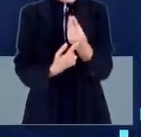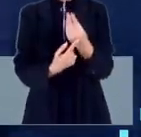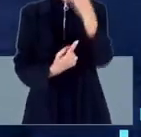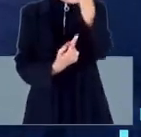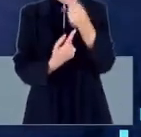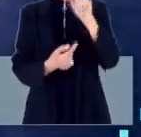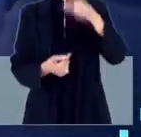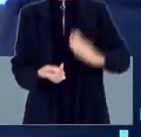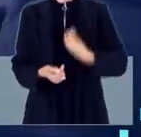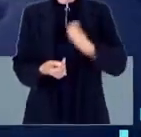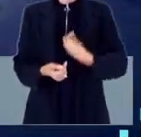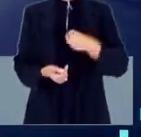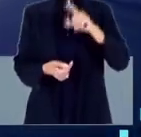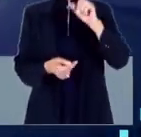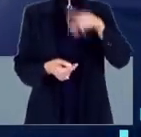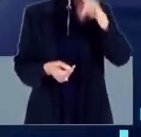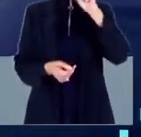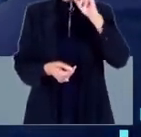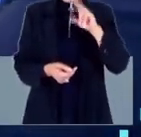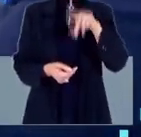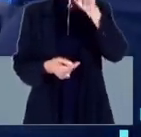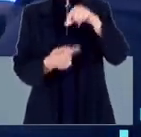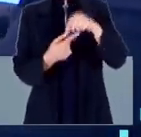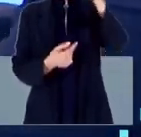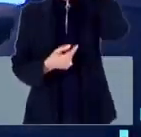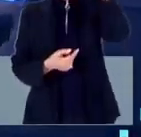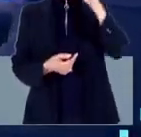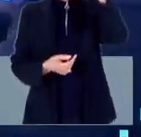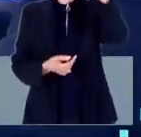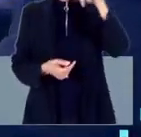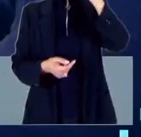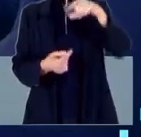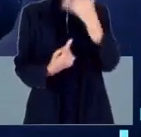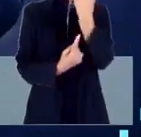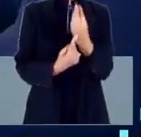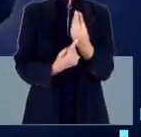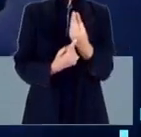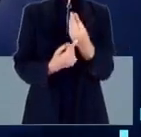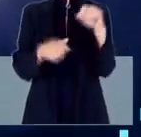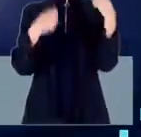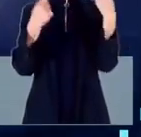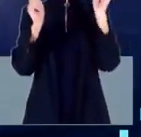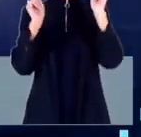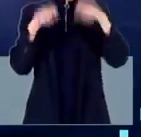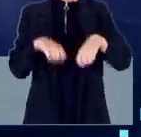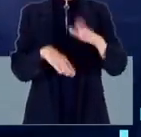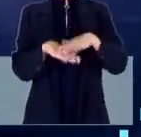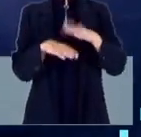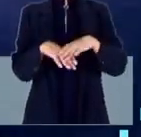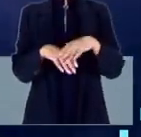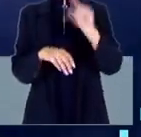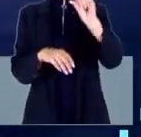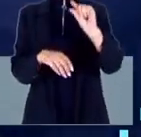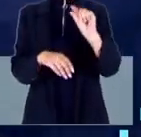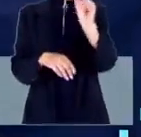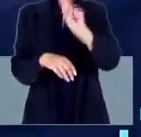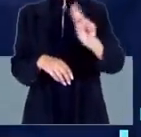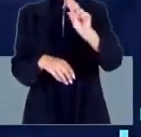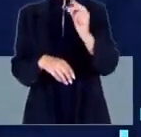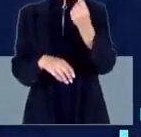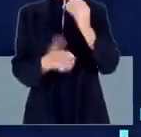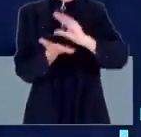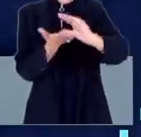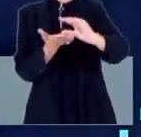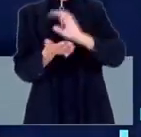arte é cultura arte é história ou inverso a cultura é arte dá para fazer com muito pouco dinheiro bom o